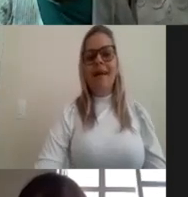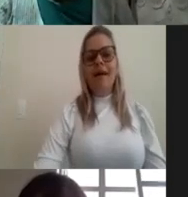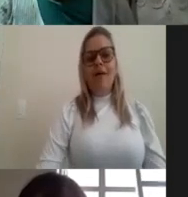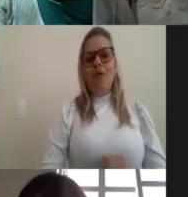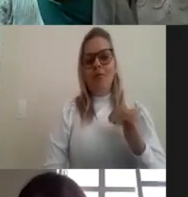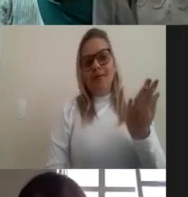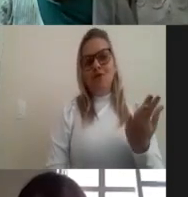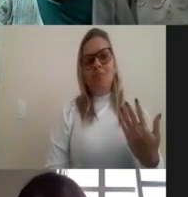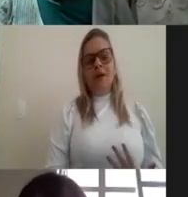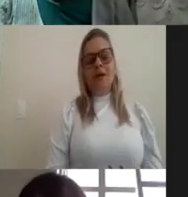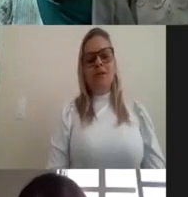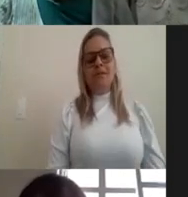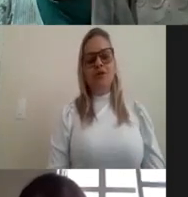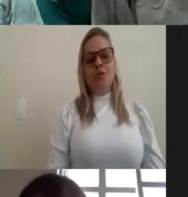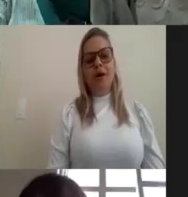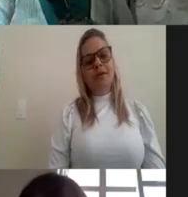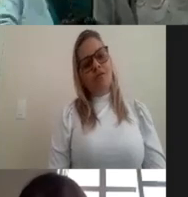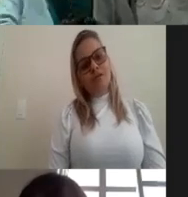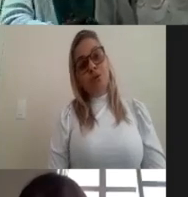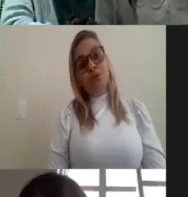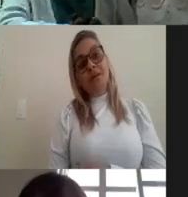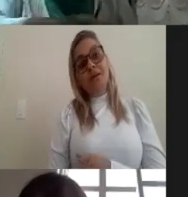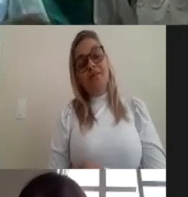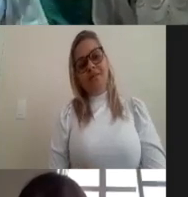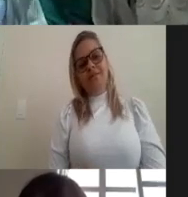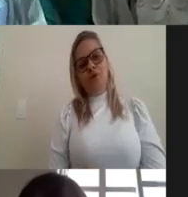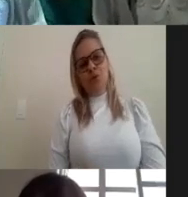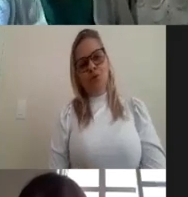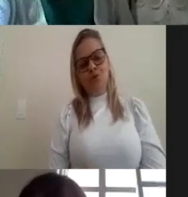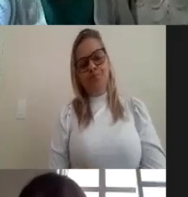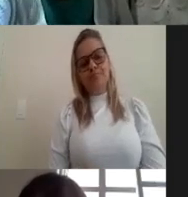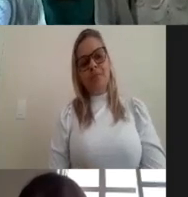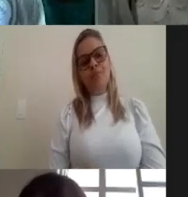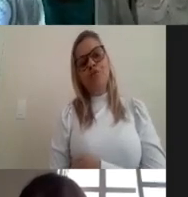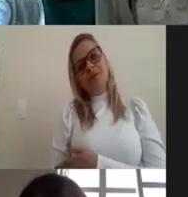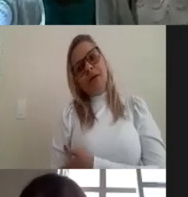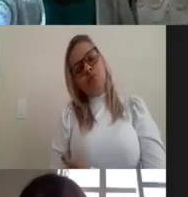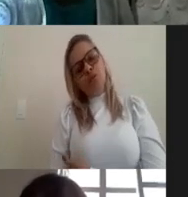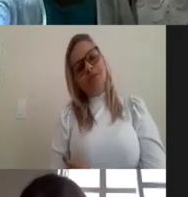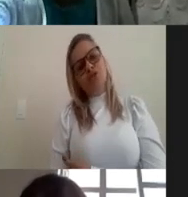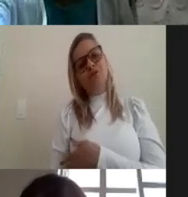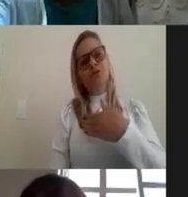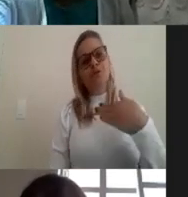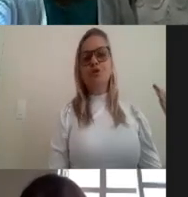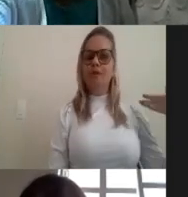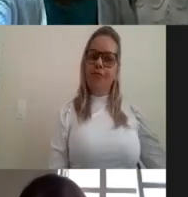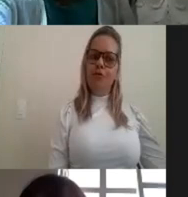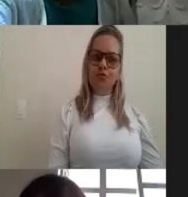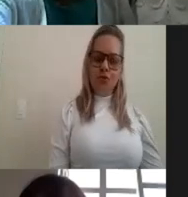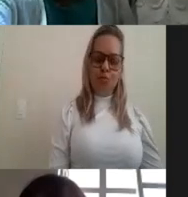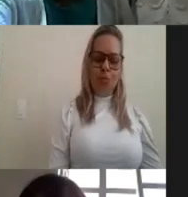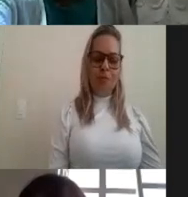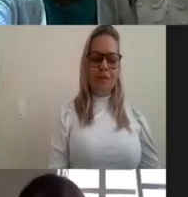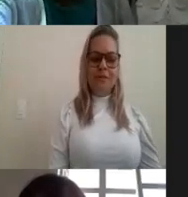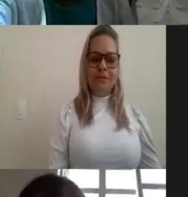assim, ontem até tinha mandado uma mensagem pro Roberto que talvez eu não conseguiria fazer esse curso, porque eu vou passar por um procedimento cirúrgico e teve